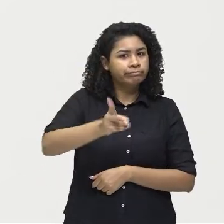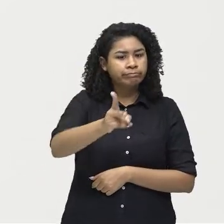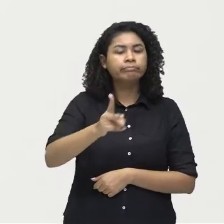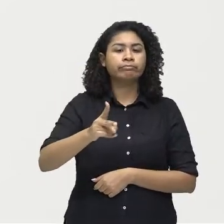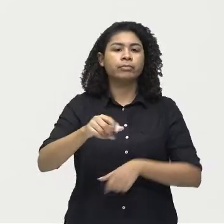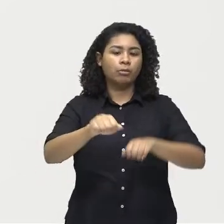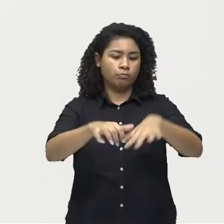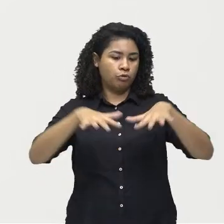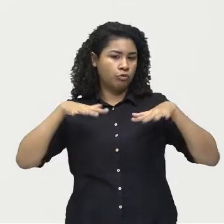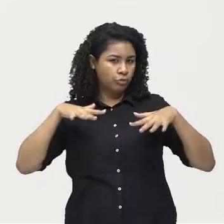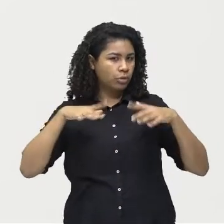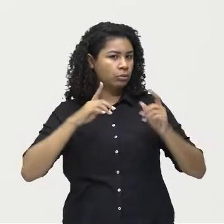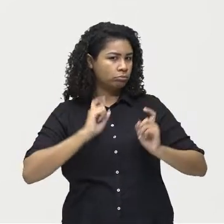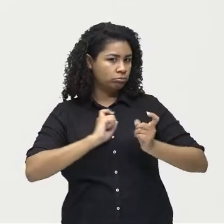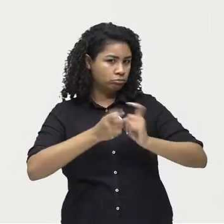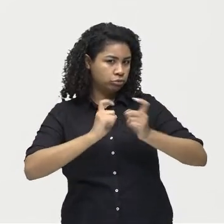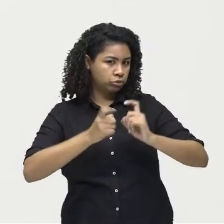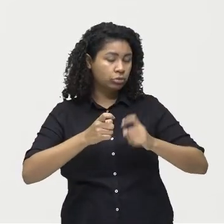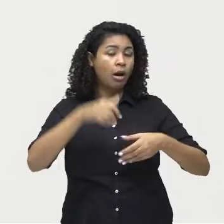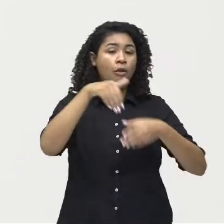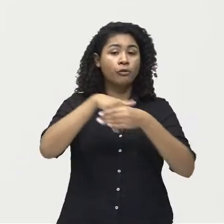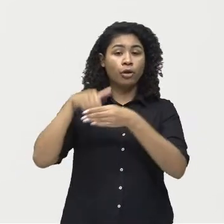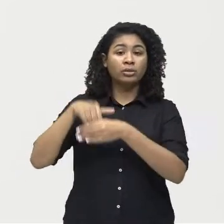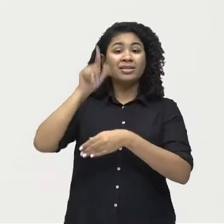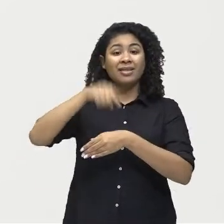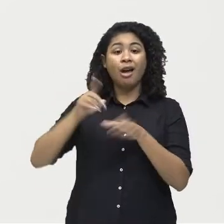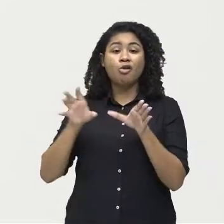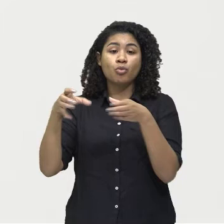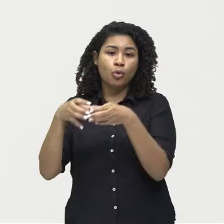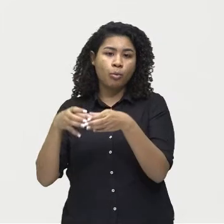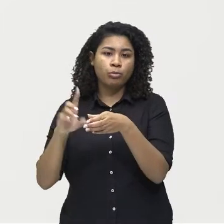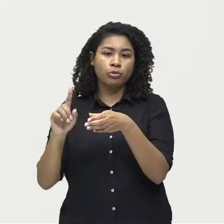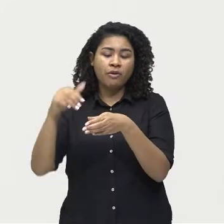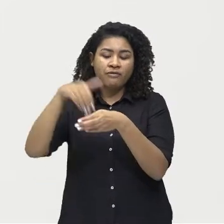comum, a votação era por estado.